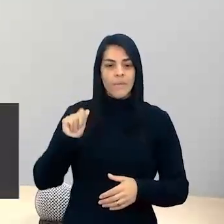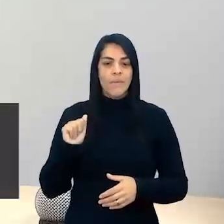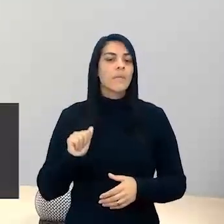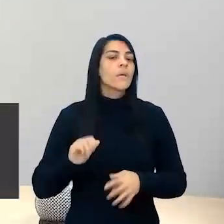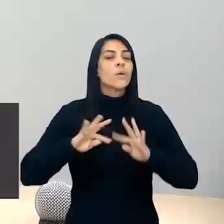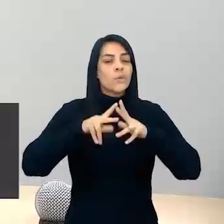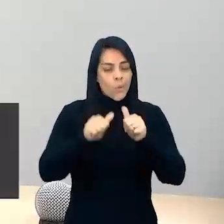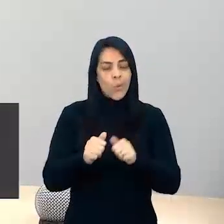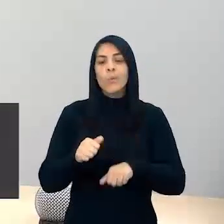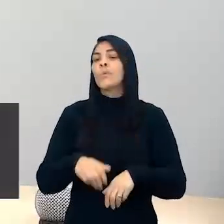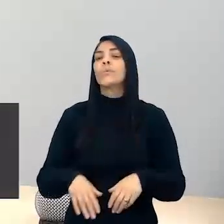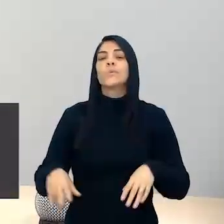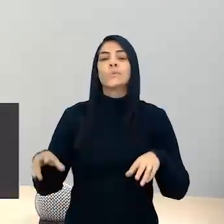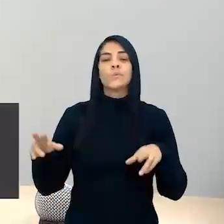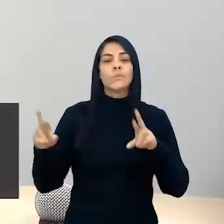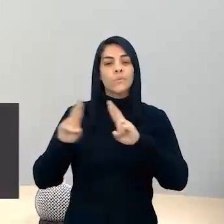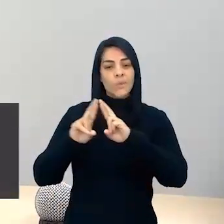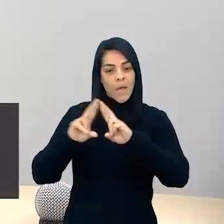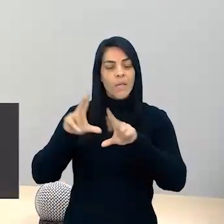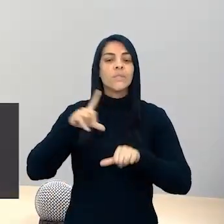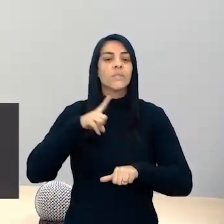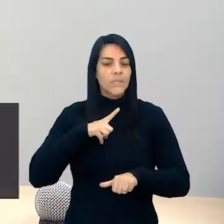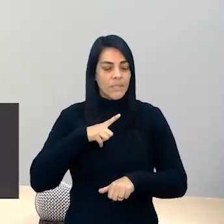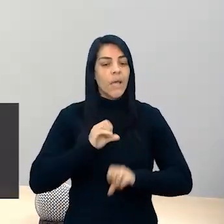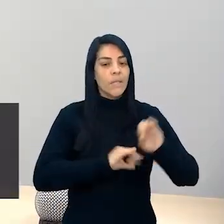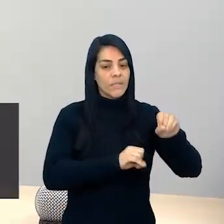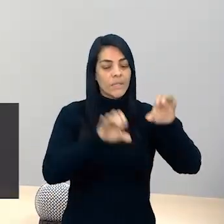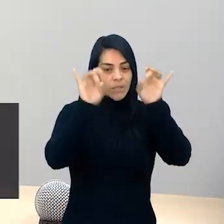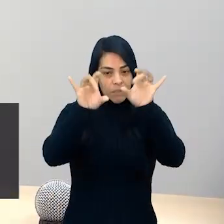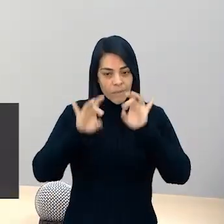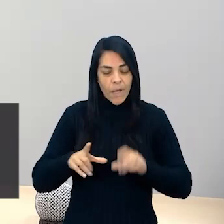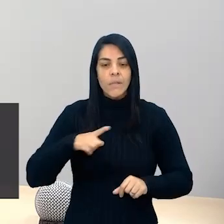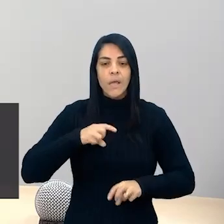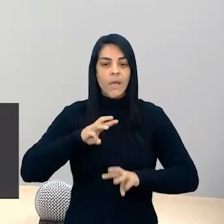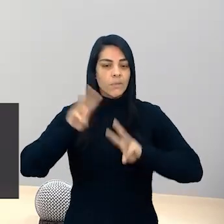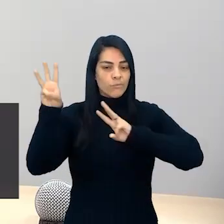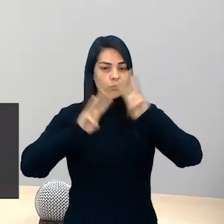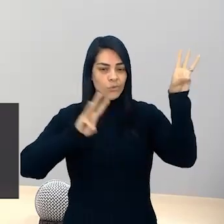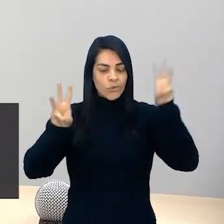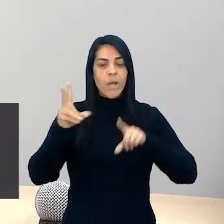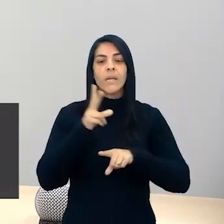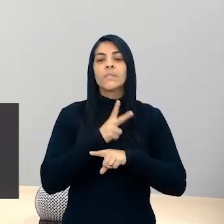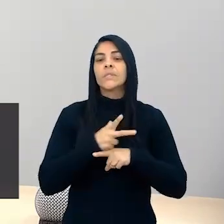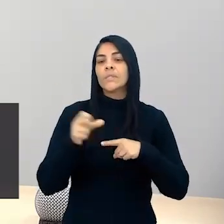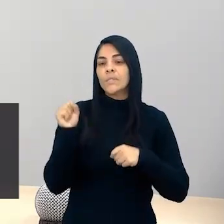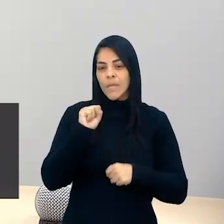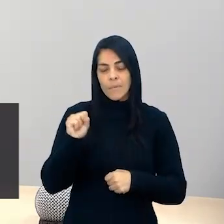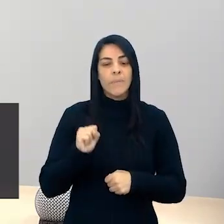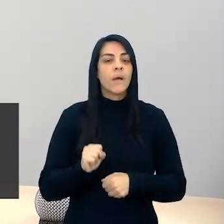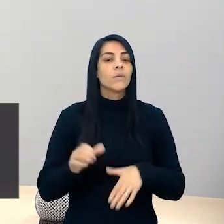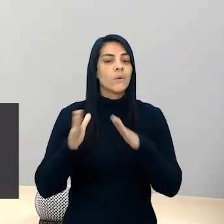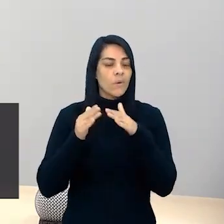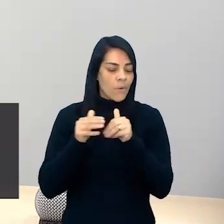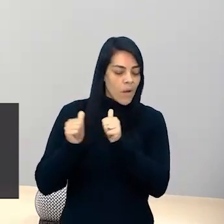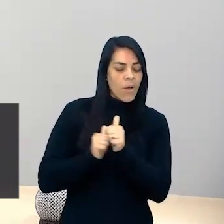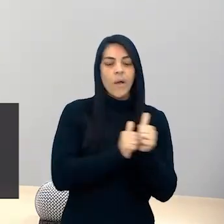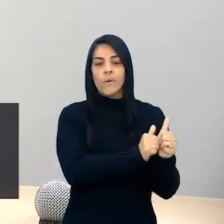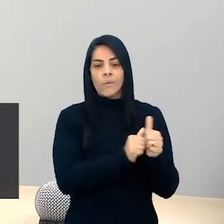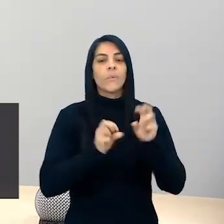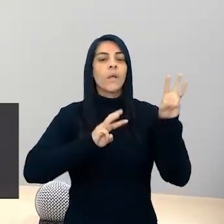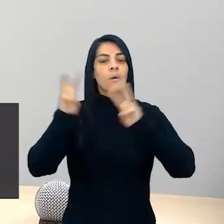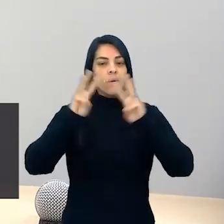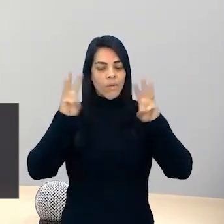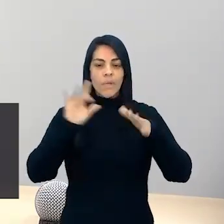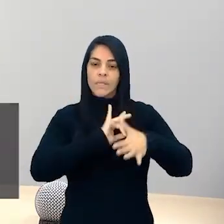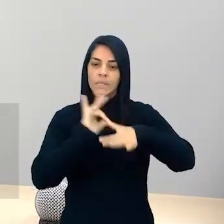rede tem aí da educação especial, também está lá no site da EFAP. Não deixem de acompanhar o site da EFAP e as redes